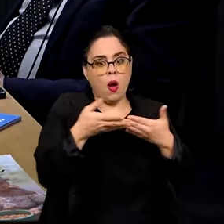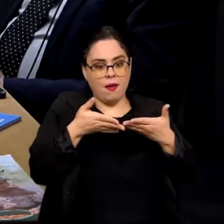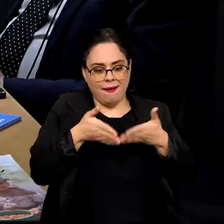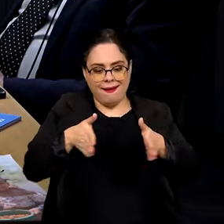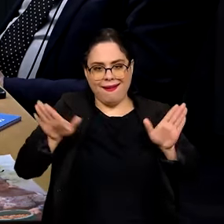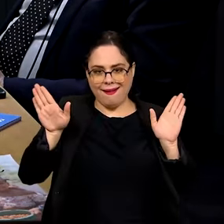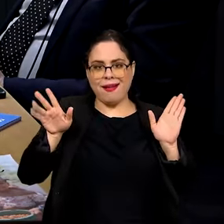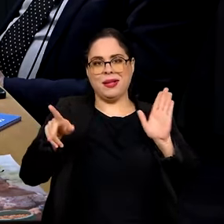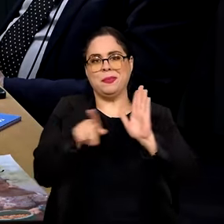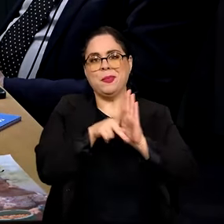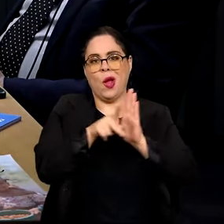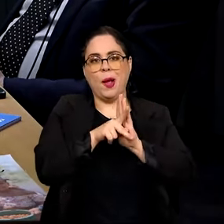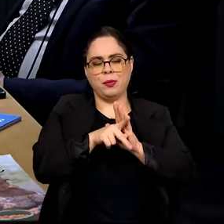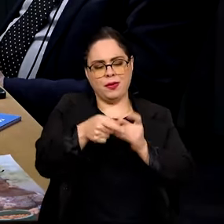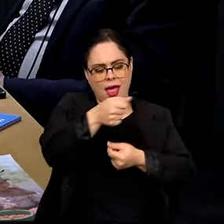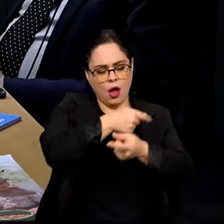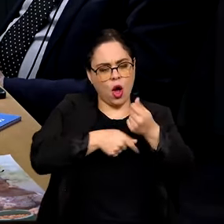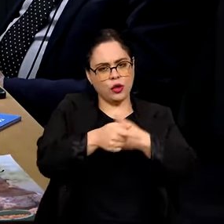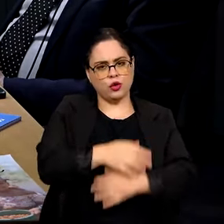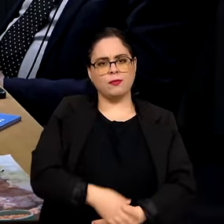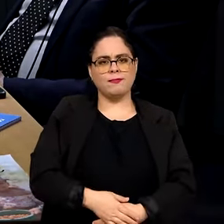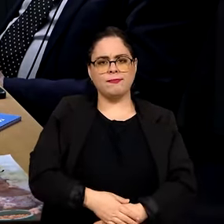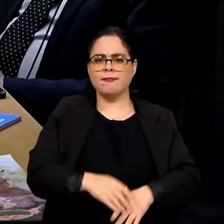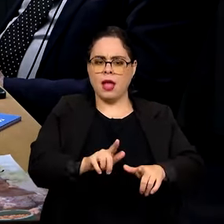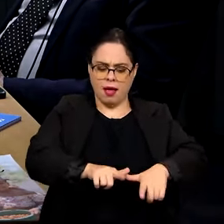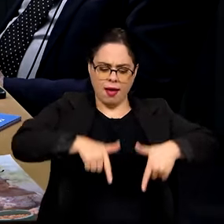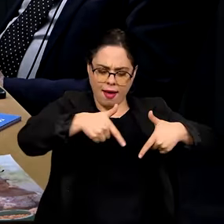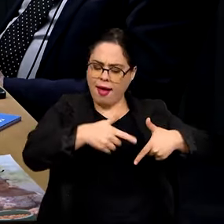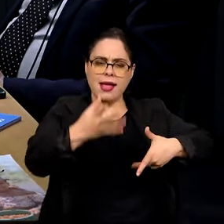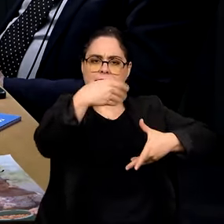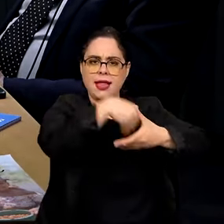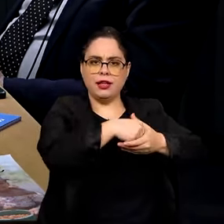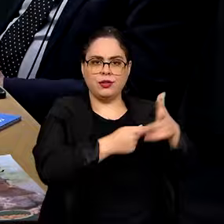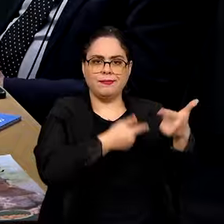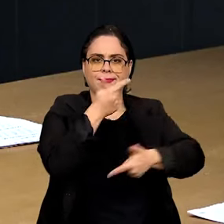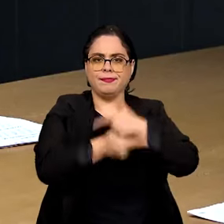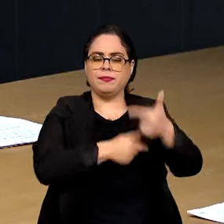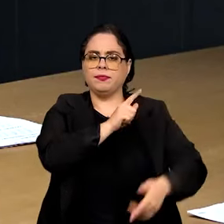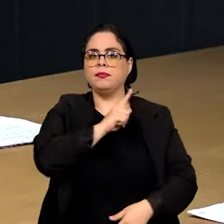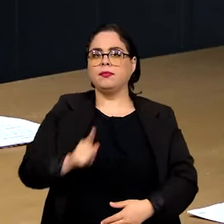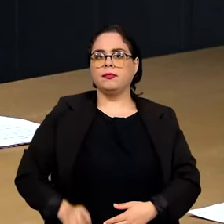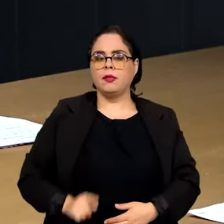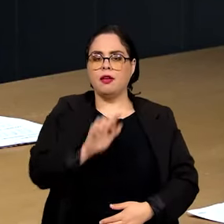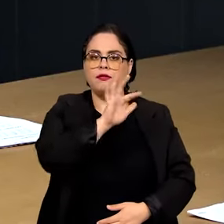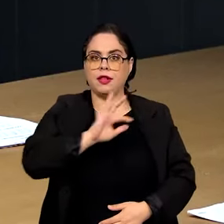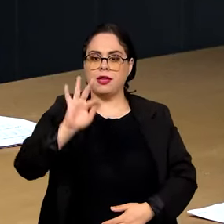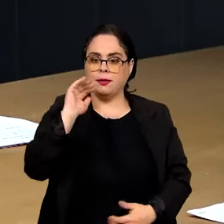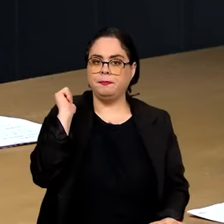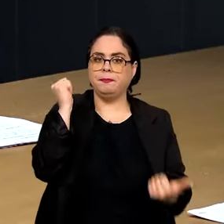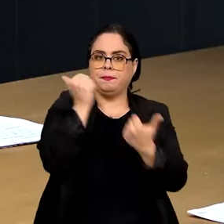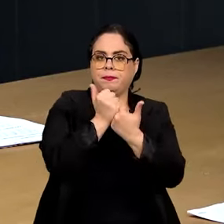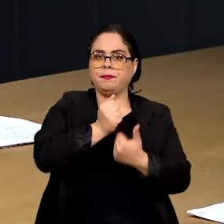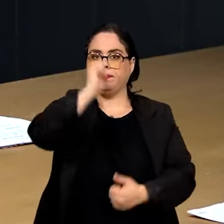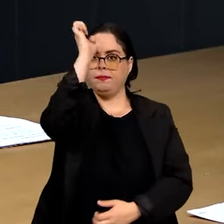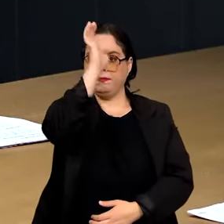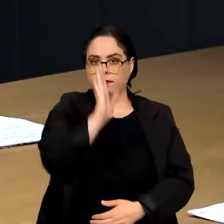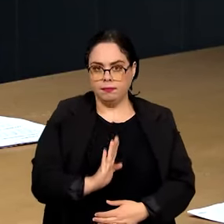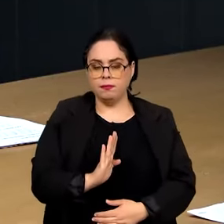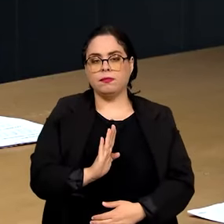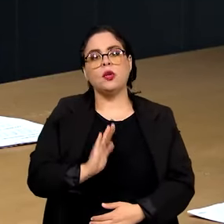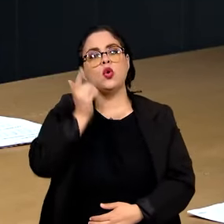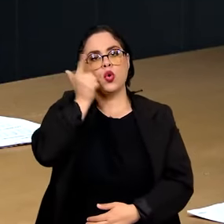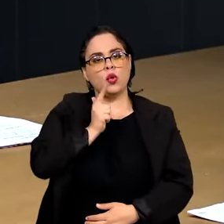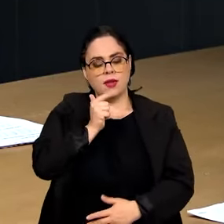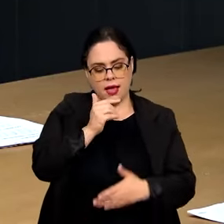querem iniciar ou expandir seus negócios a a iniciativa faz parte do trabalho do Governo Federal para